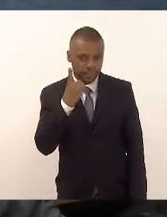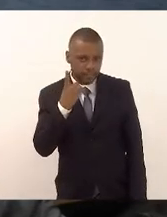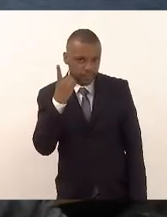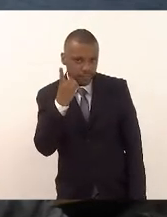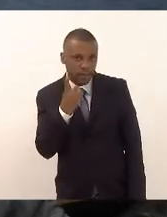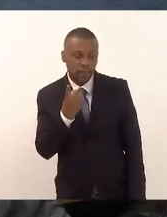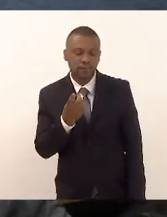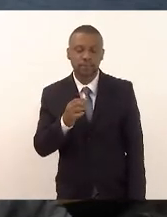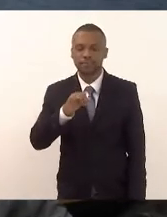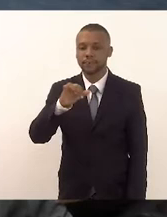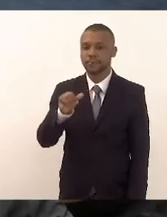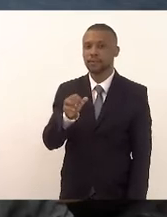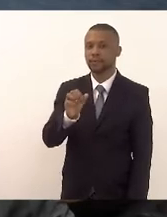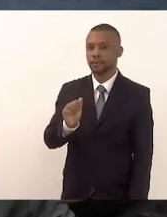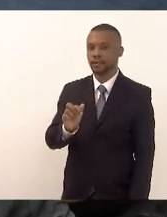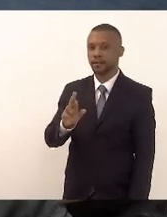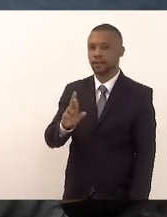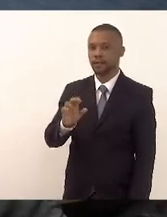Jari.